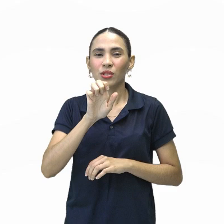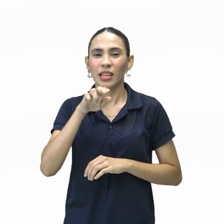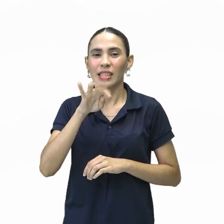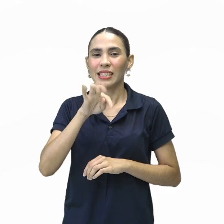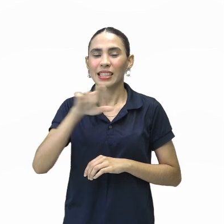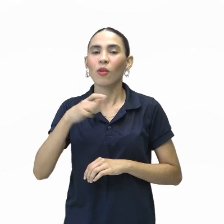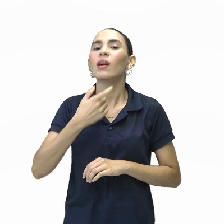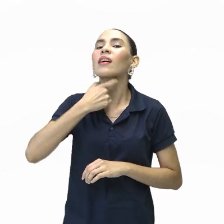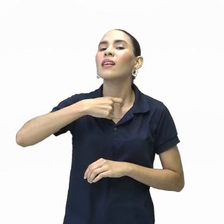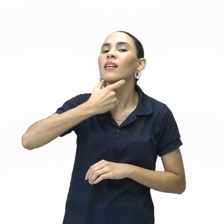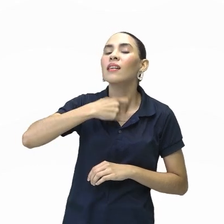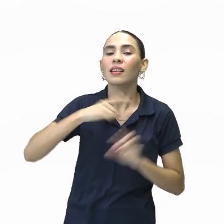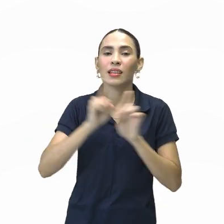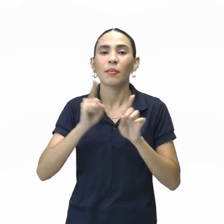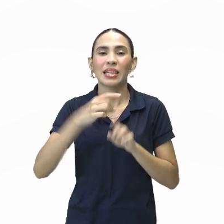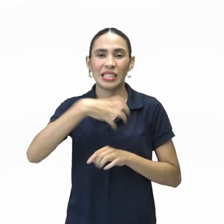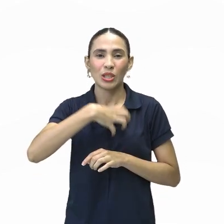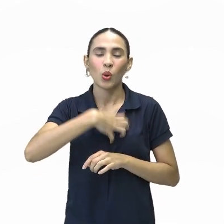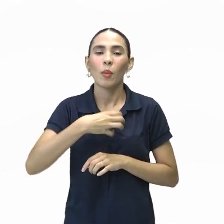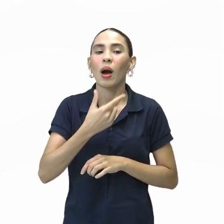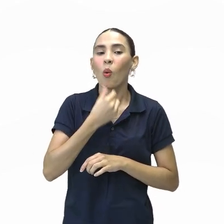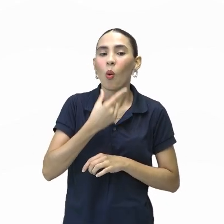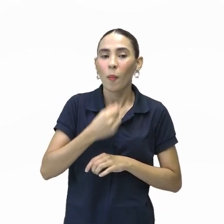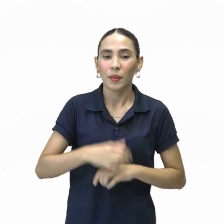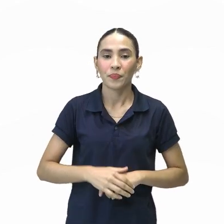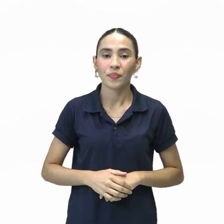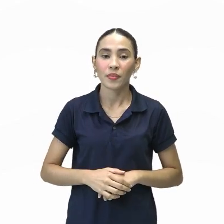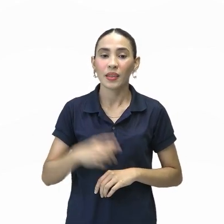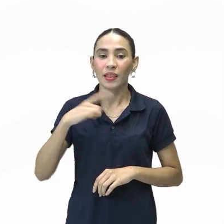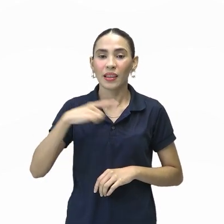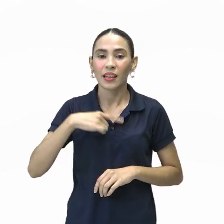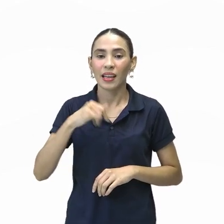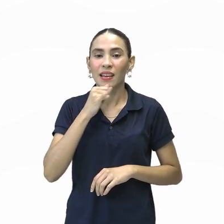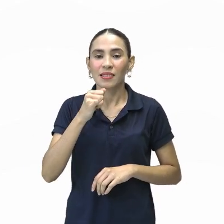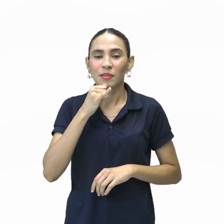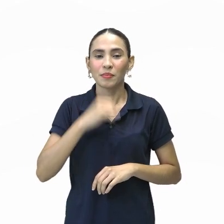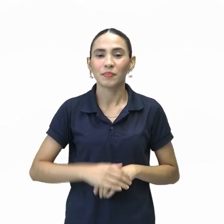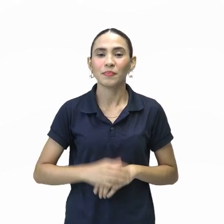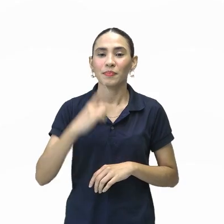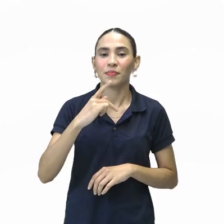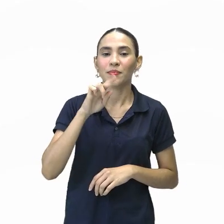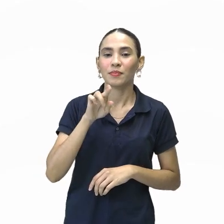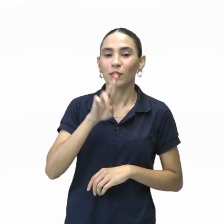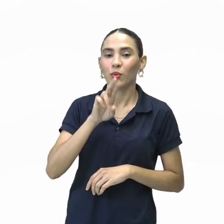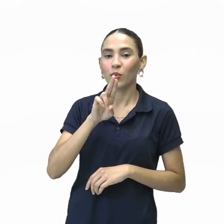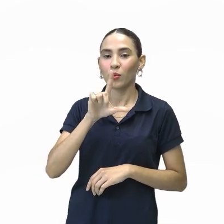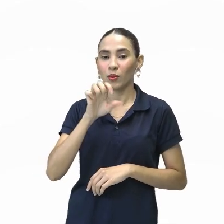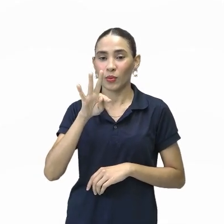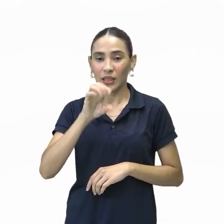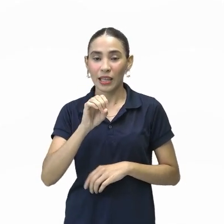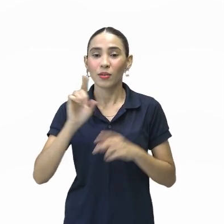exemplo. Os sintomas, né? Nos homens, causa corrimento uretral, purulento e